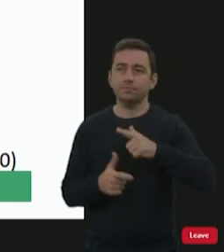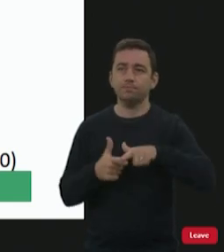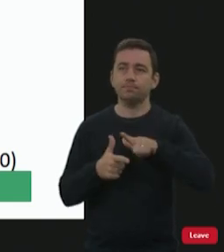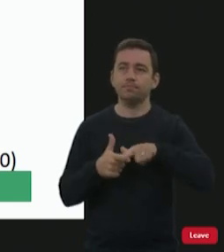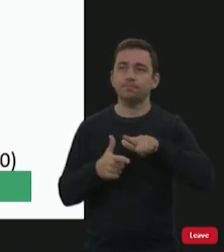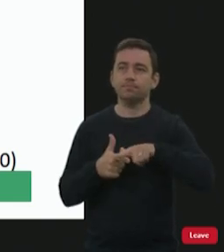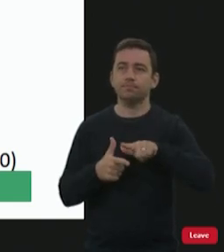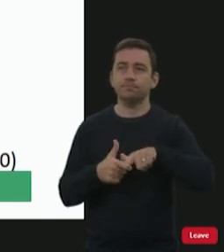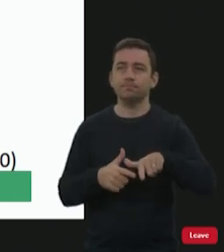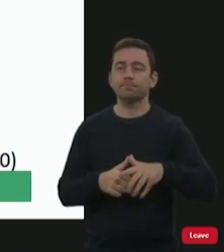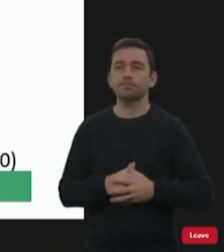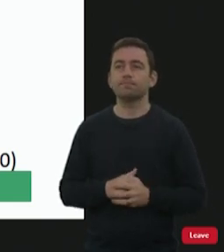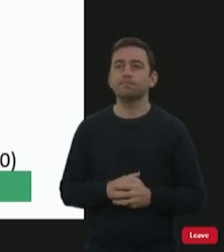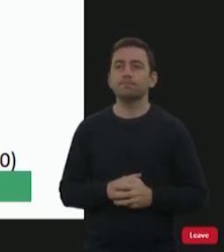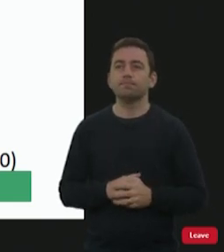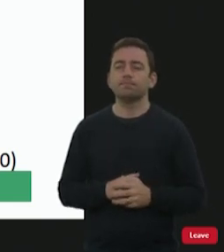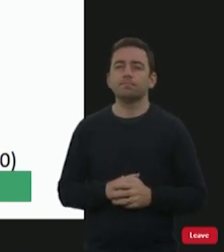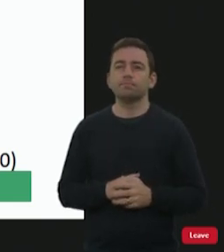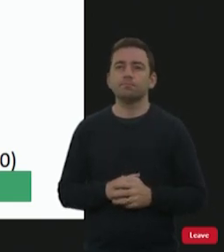Lipodistrofia congênita.